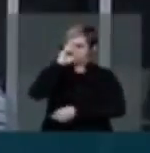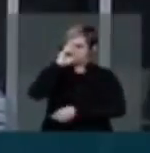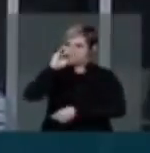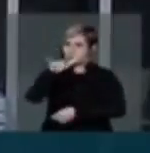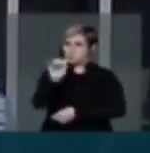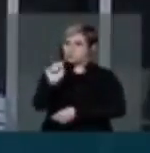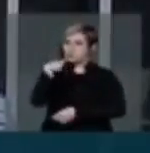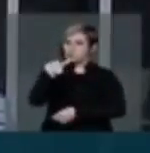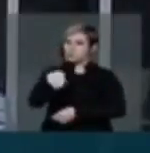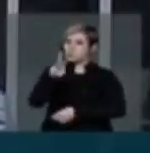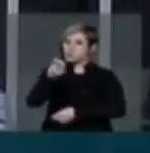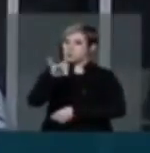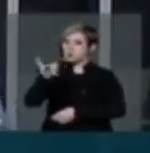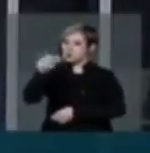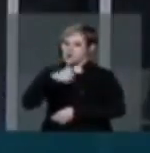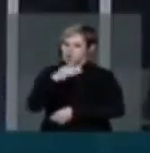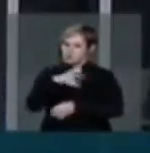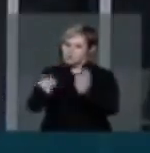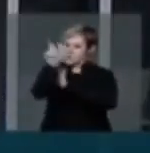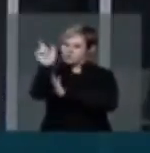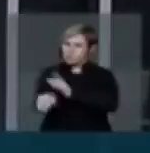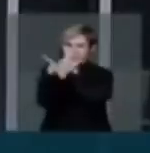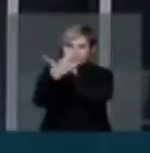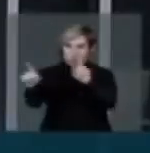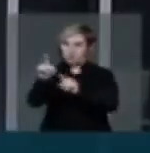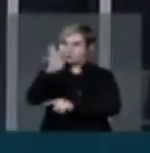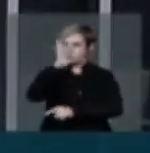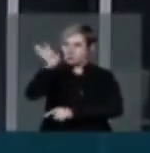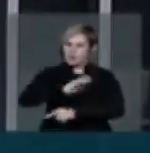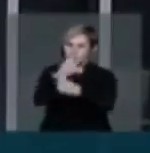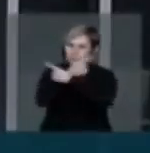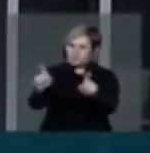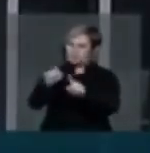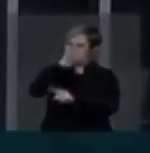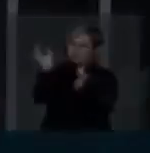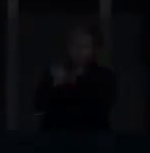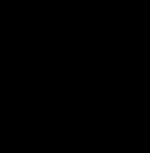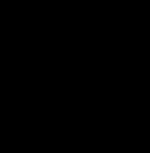não tenho medo da sua pessoa, e nem de suas ameaças, e nem de seus comparsas.